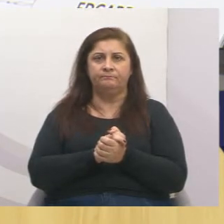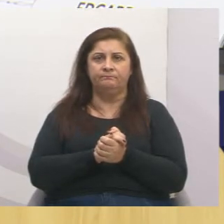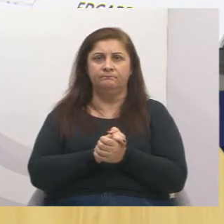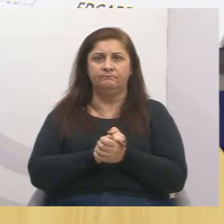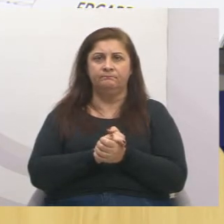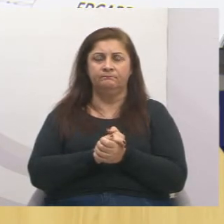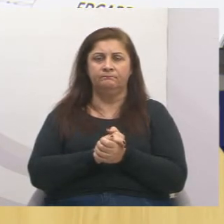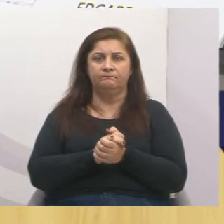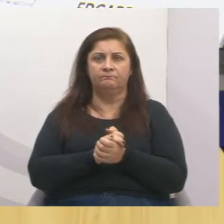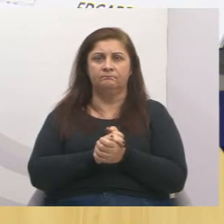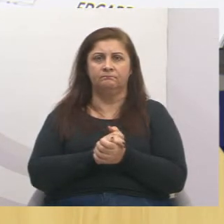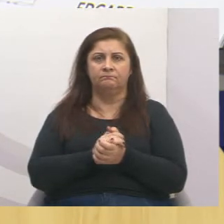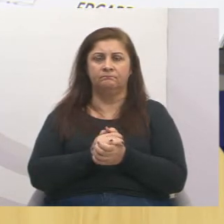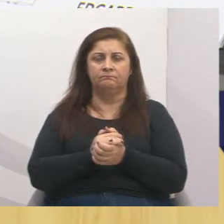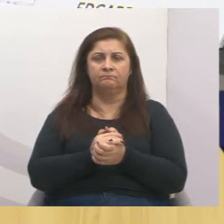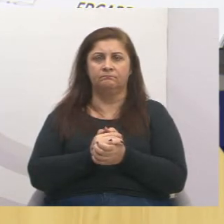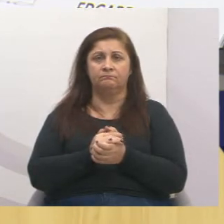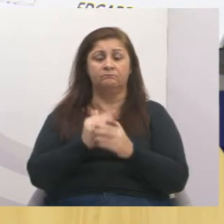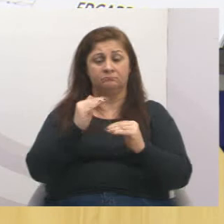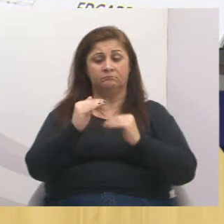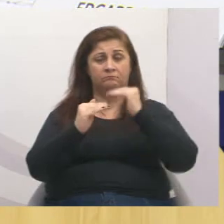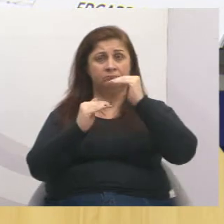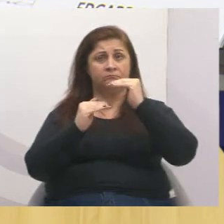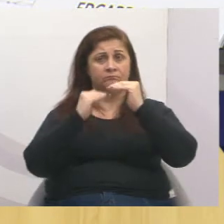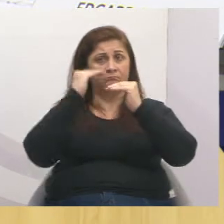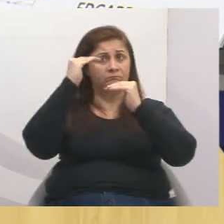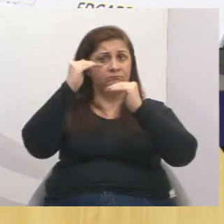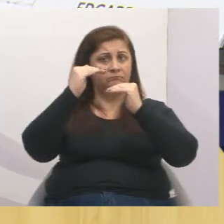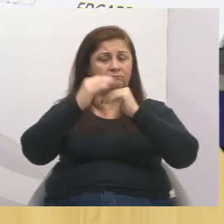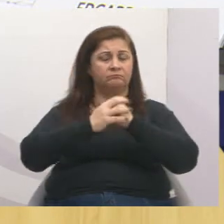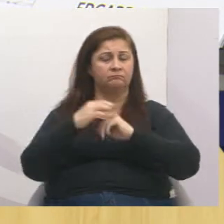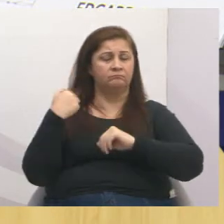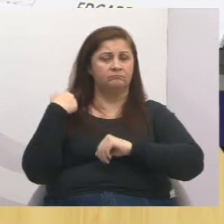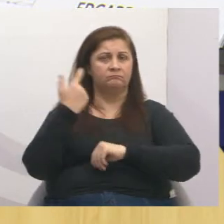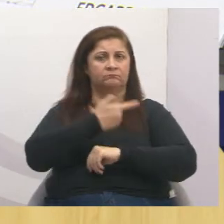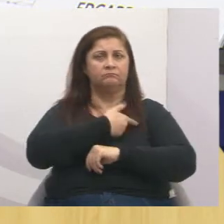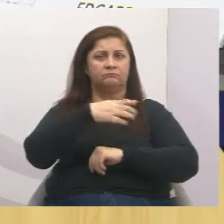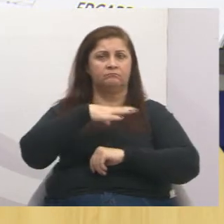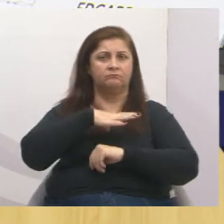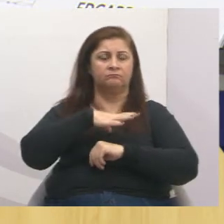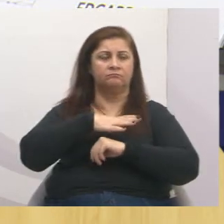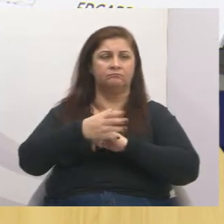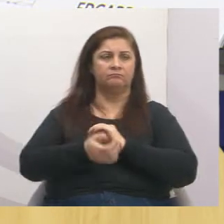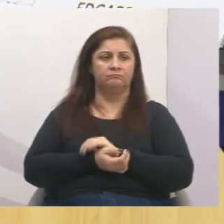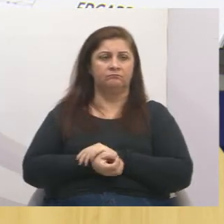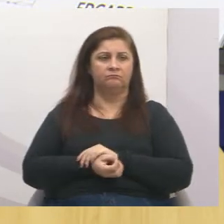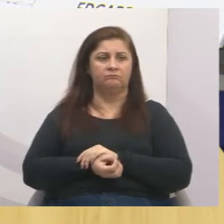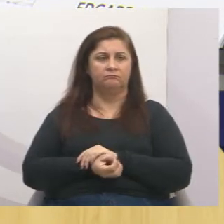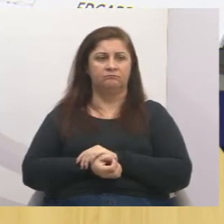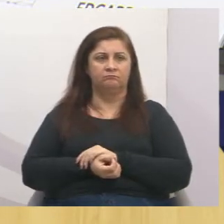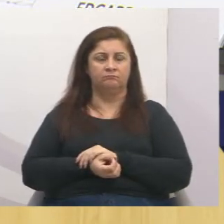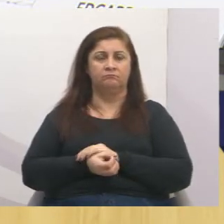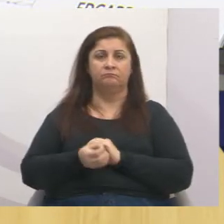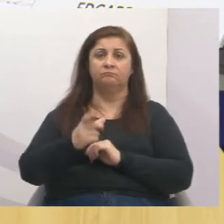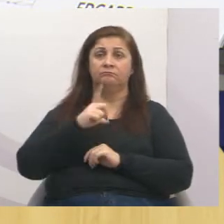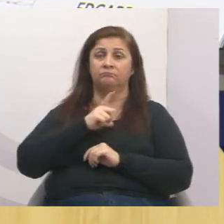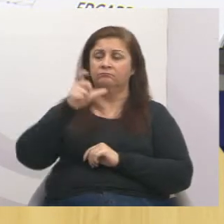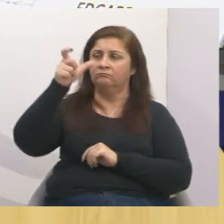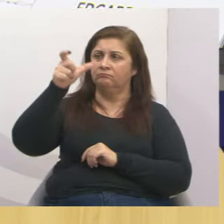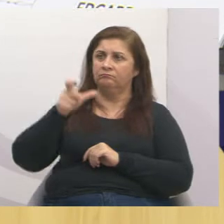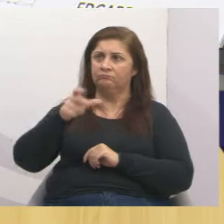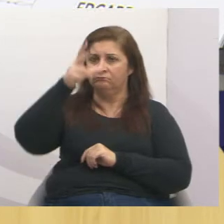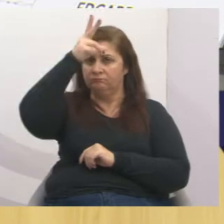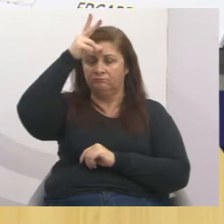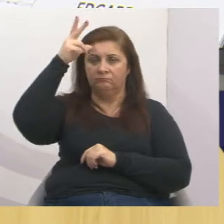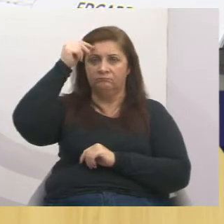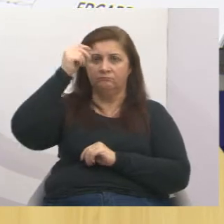Então, é um avanço muito grande da nossa cidade de termos um prefeito que